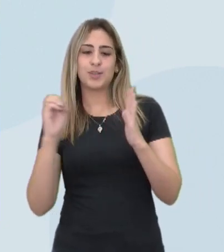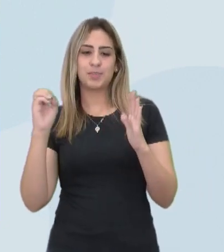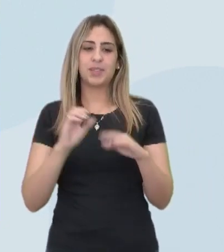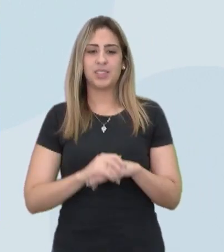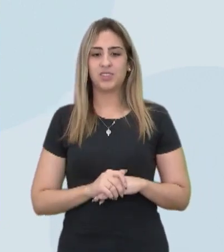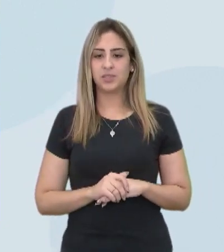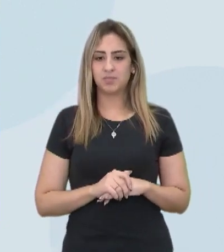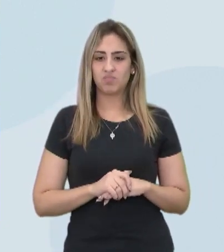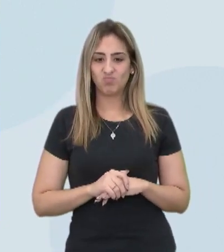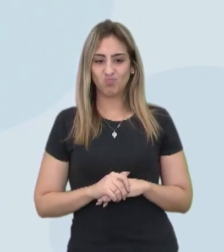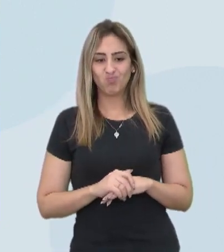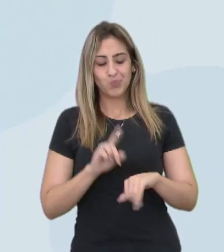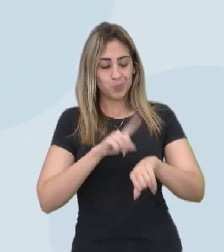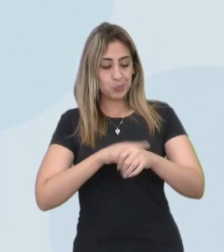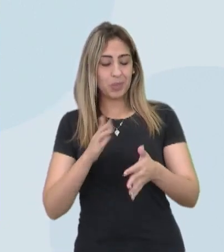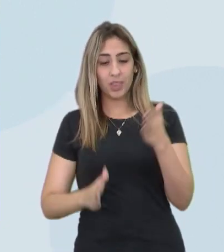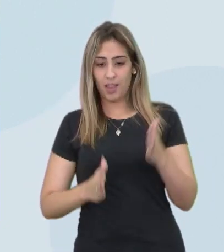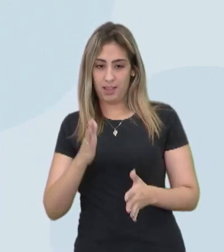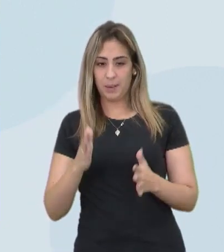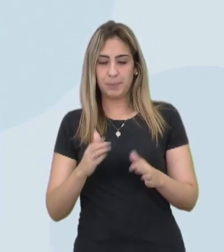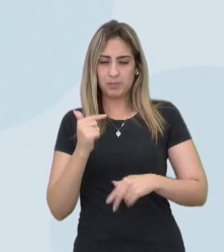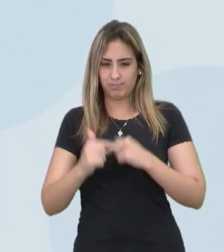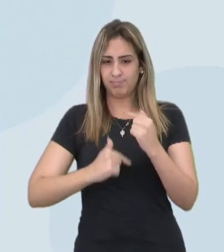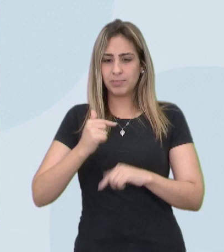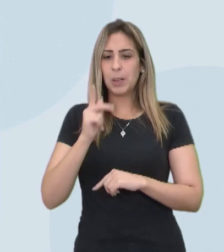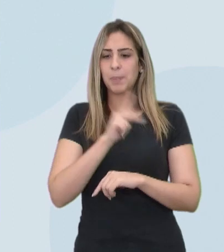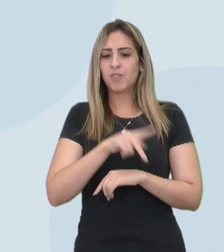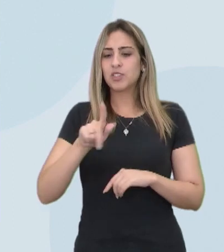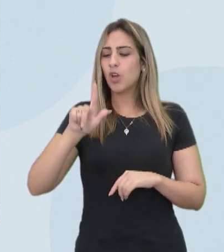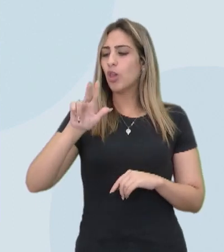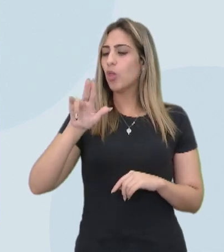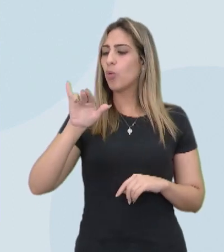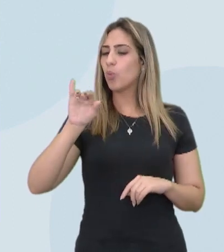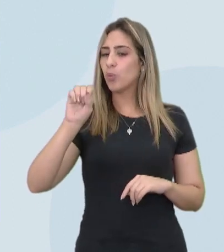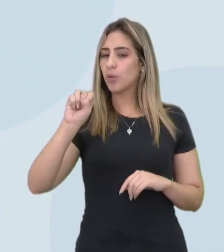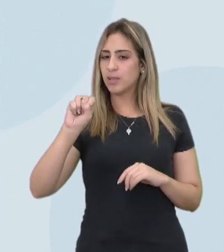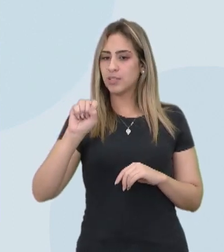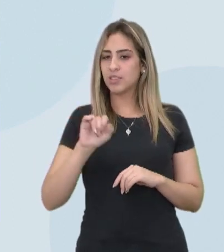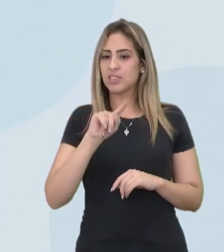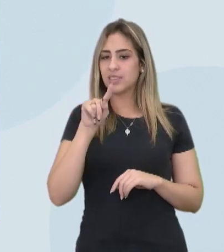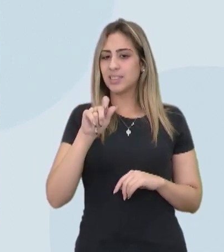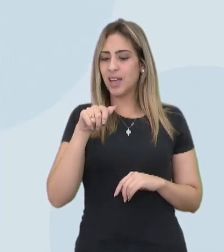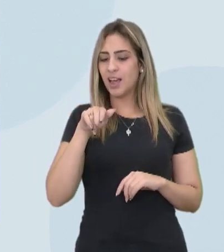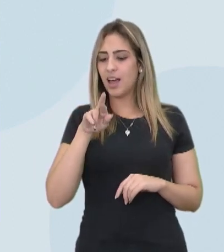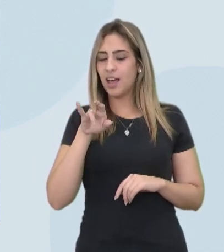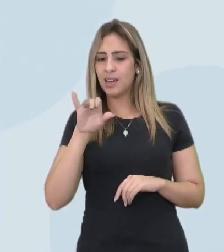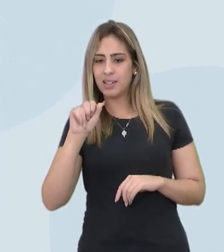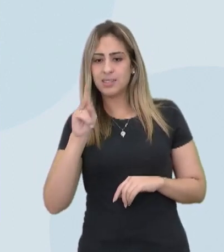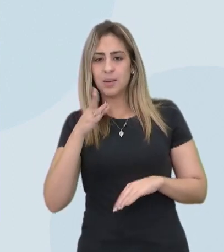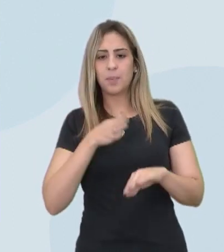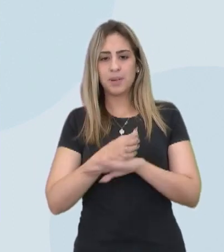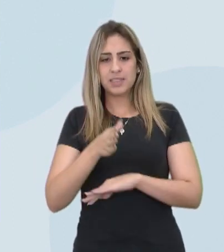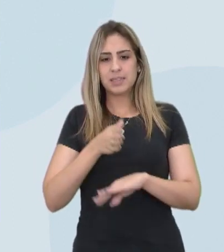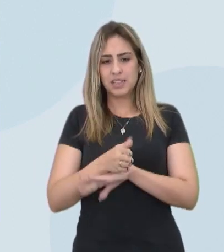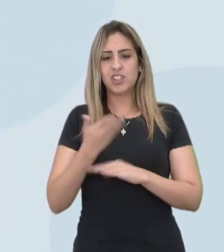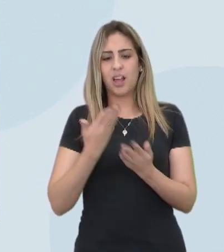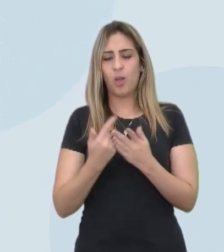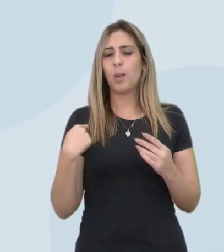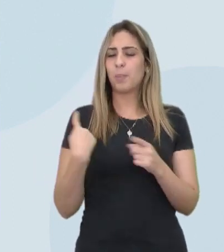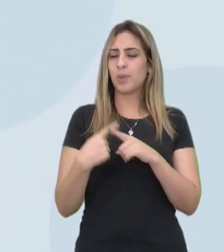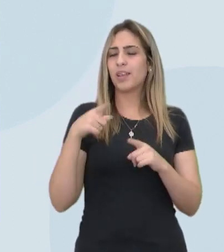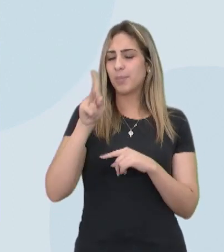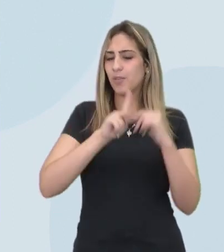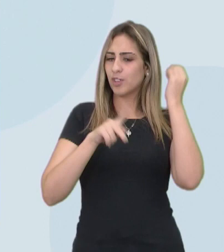me proporcionou. O professor Luiz Zacarias, está sempre presente nas nossas aulas, filósofo.